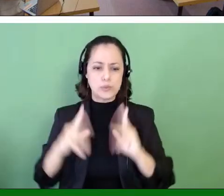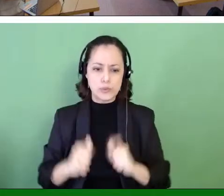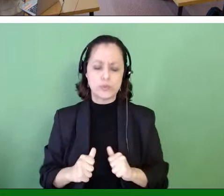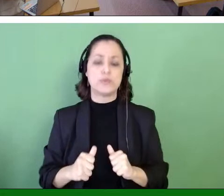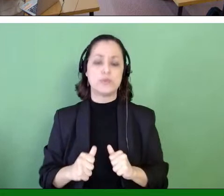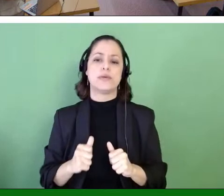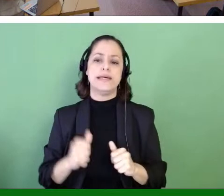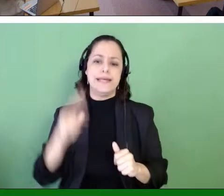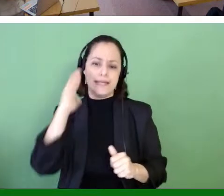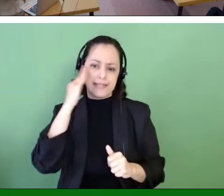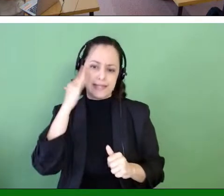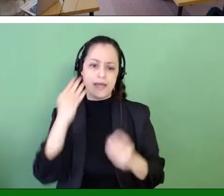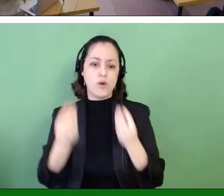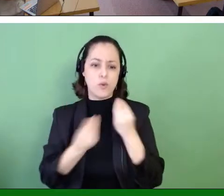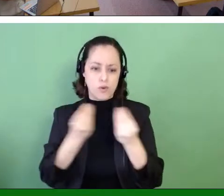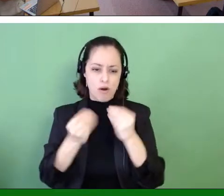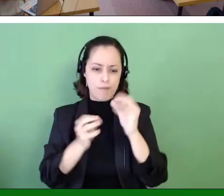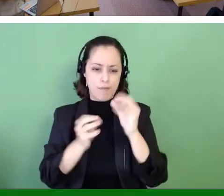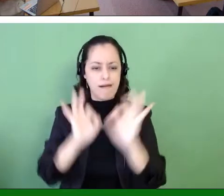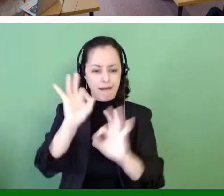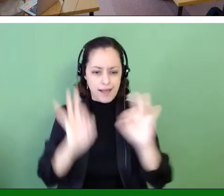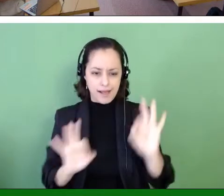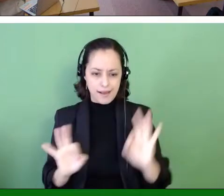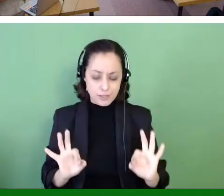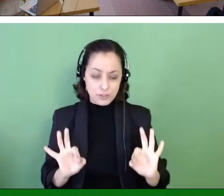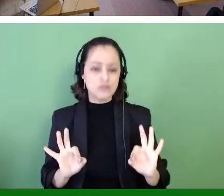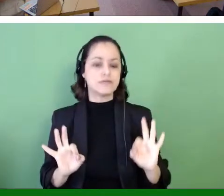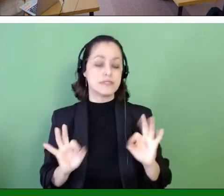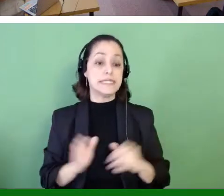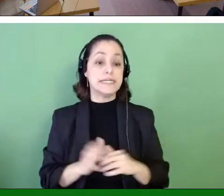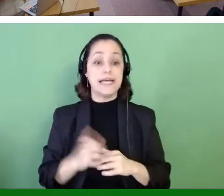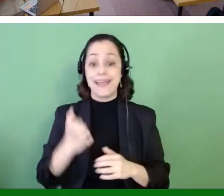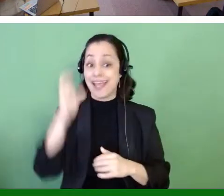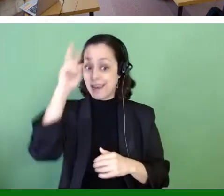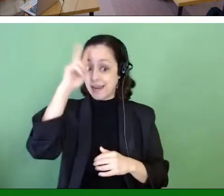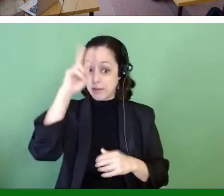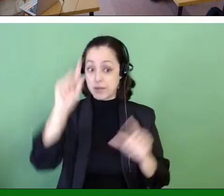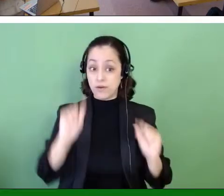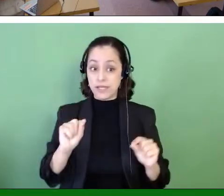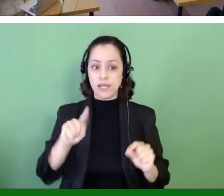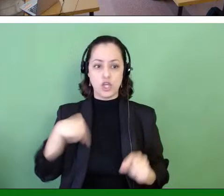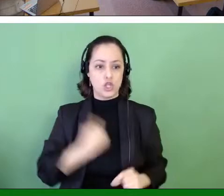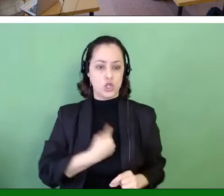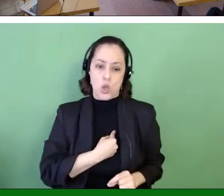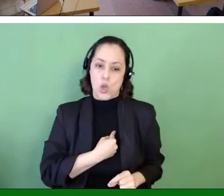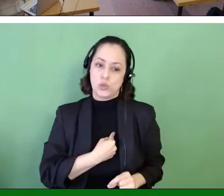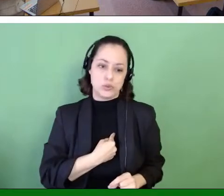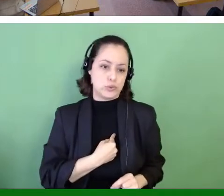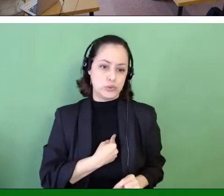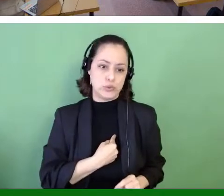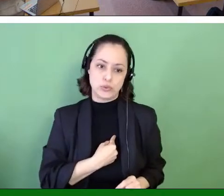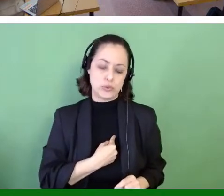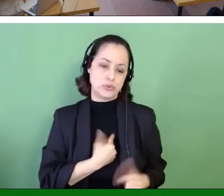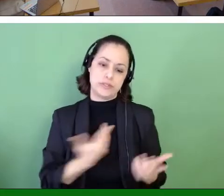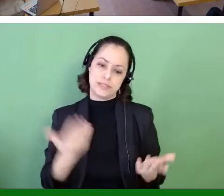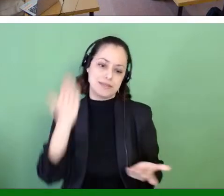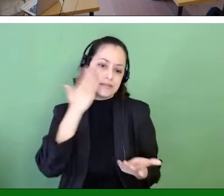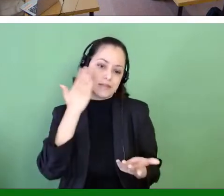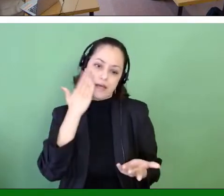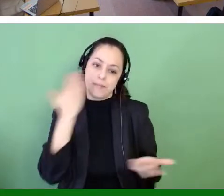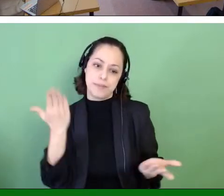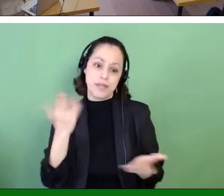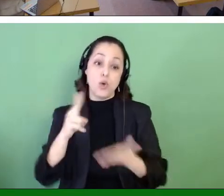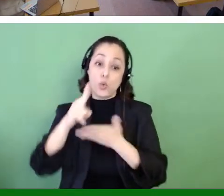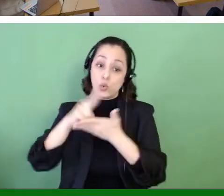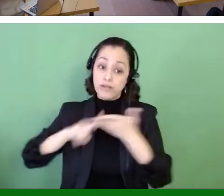arranjos, né, gostaria de lembrar também que a gente não tem mais, assim, teoricamente aqui, né, pelas normas da universidade, a gente não tem muito como